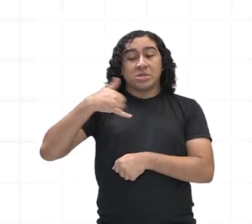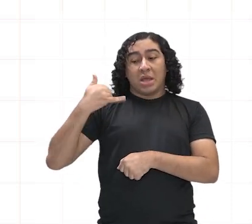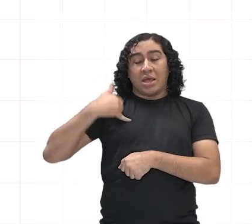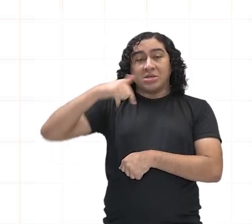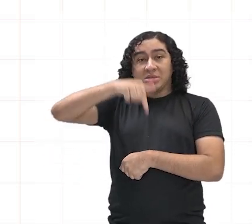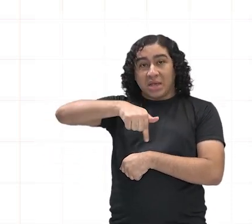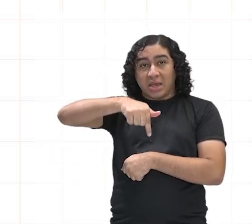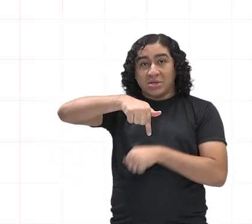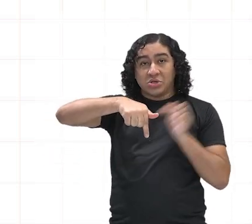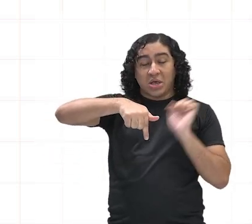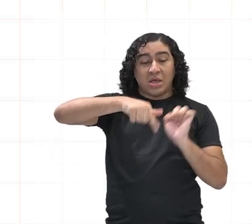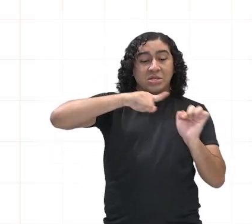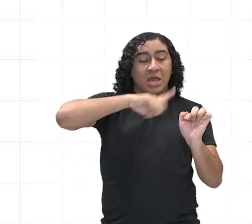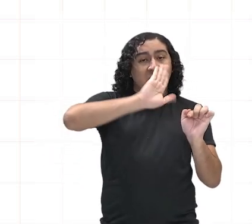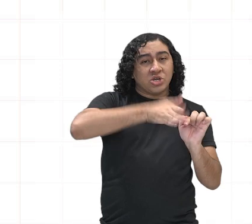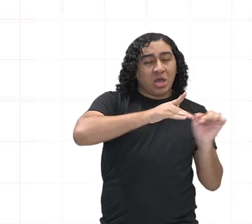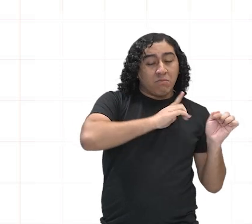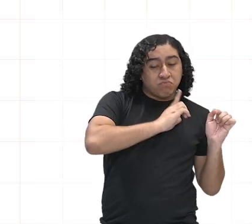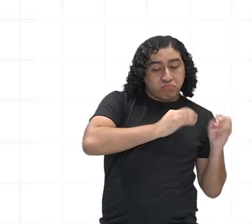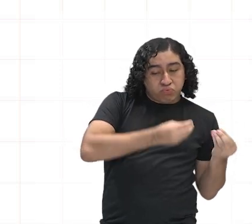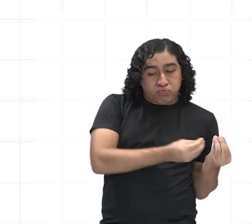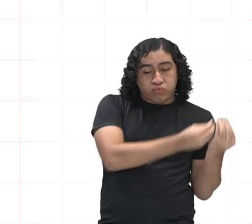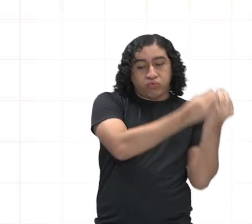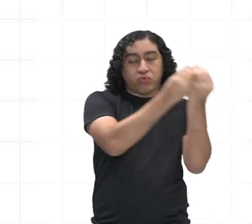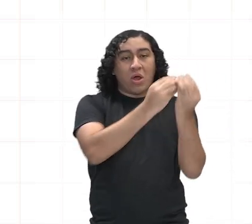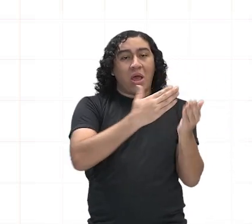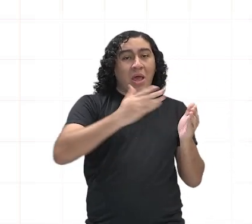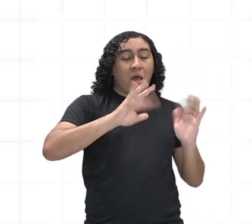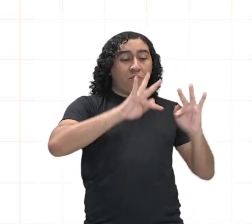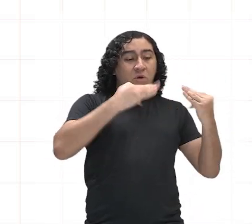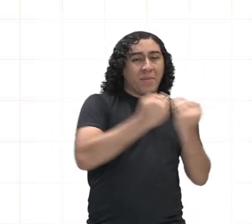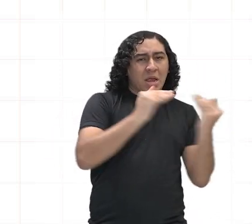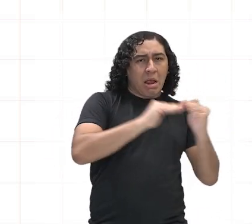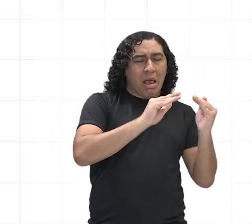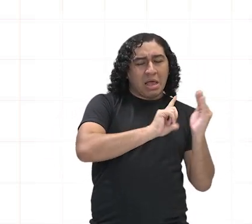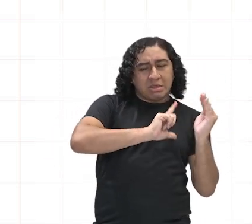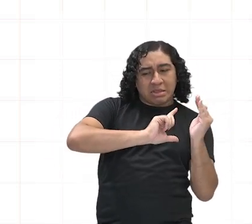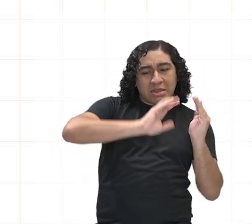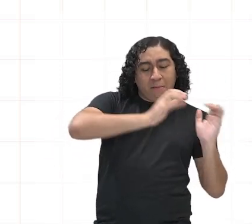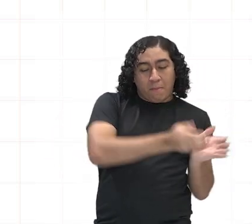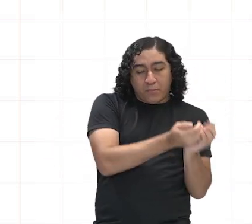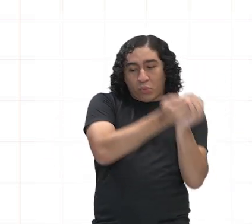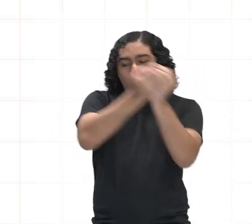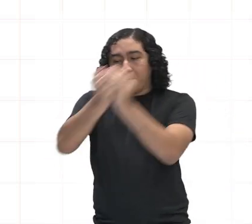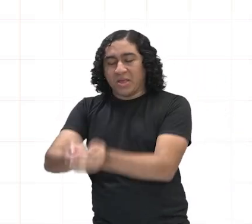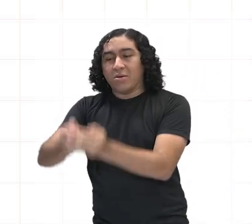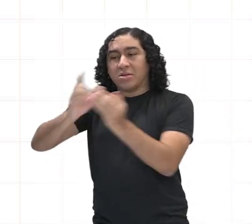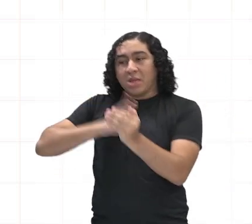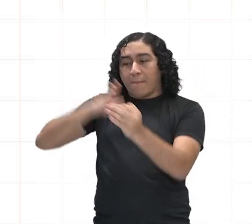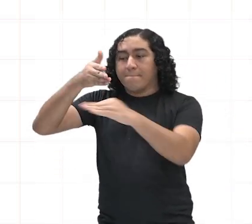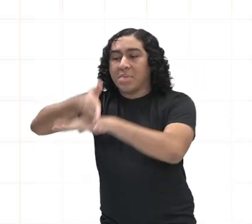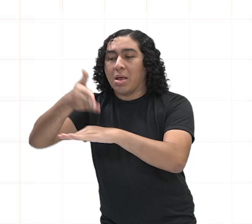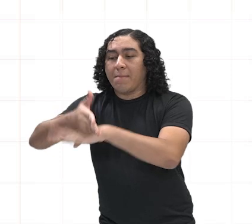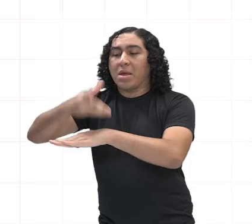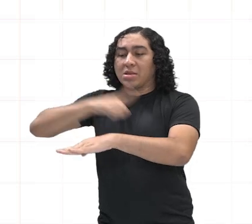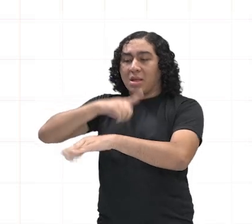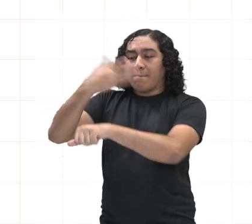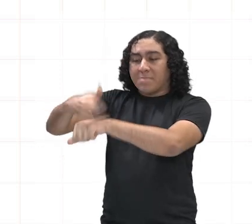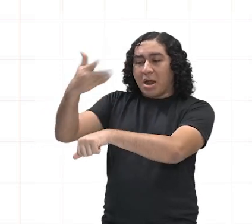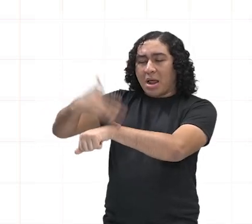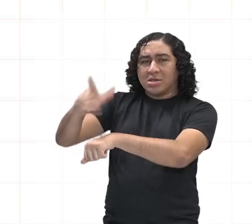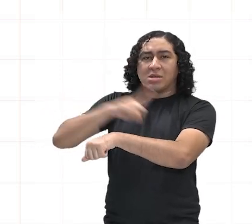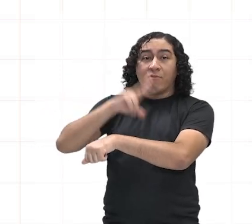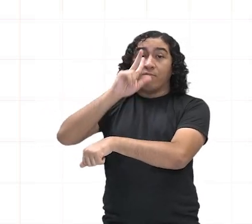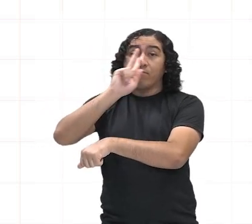aos quartéis. Aos 12 anos, dedicavam-se aos esportes e aprendiam valores como força, bravura, disciplina